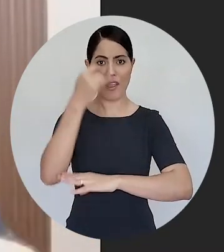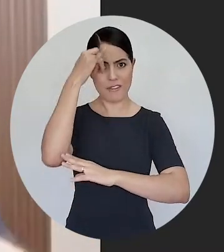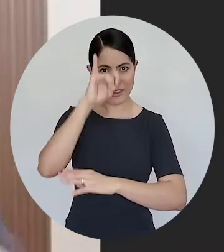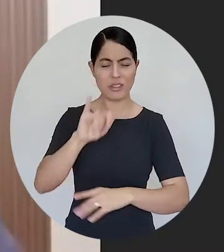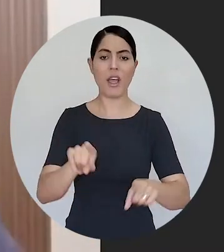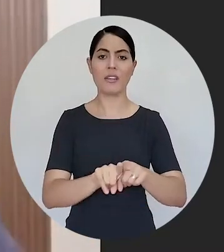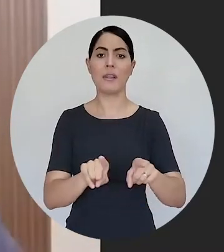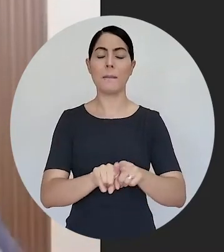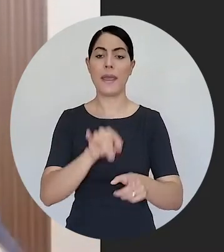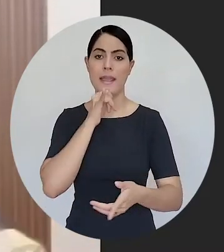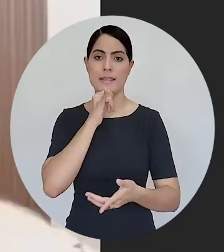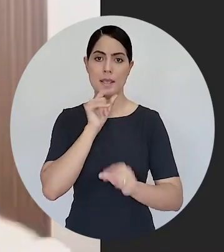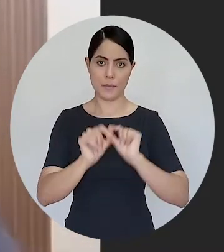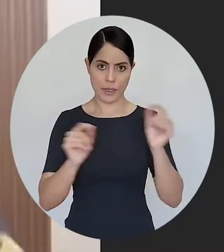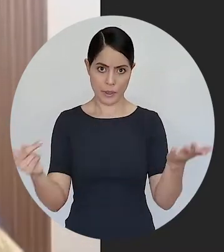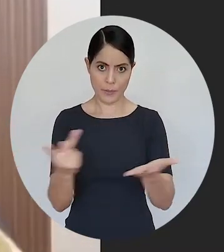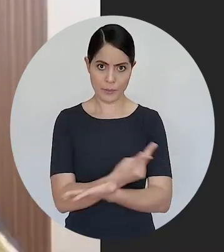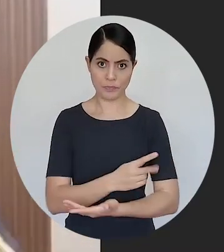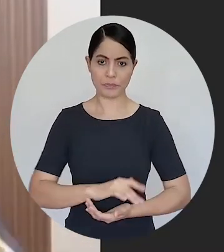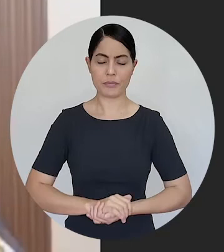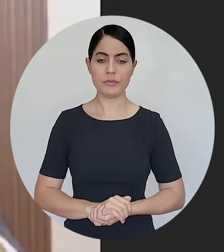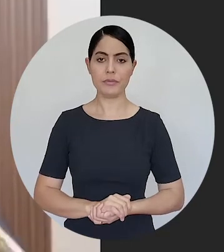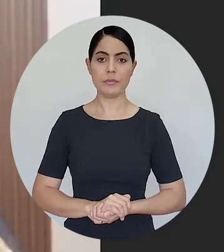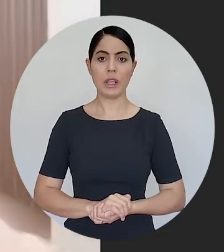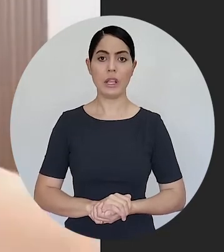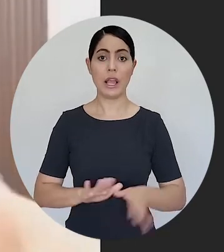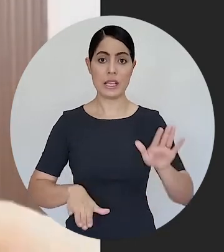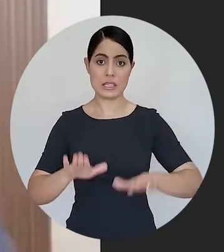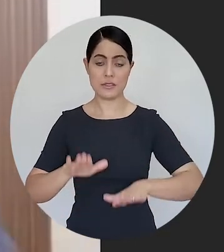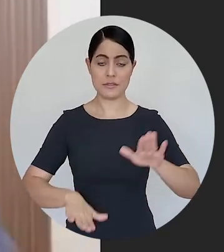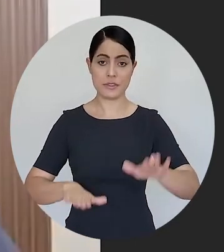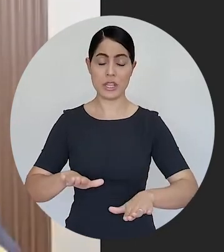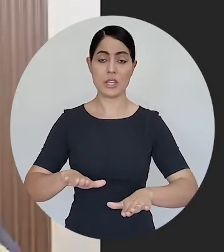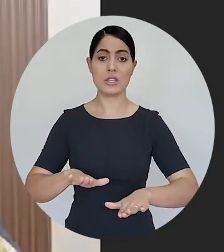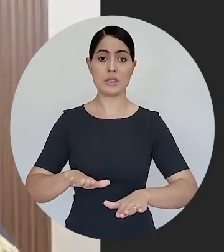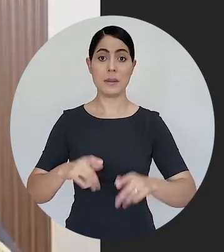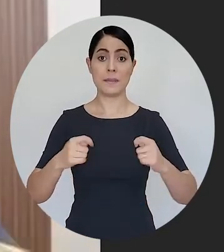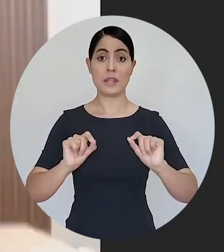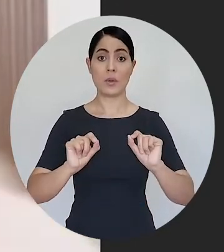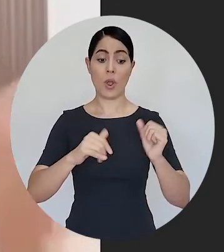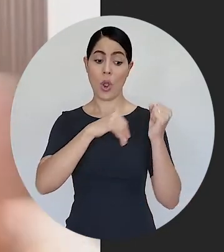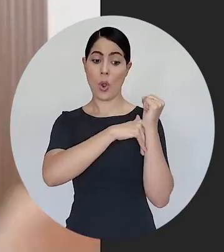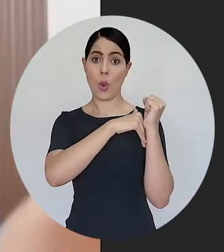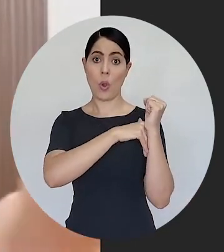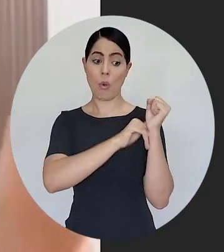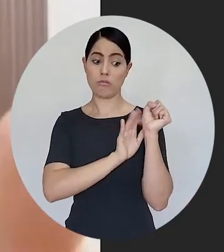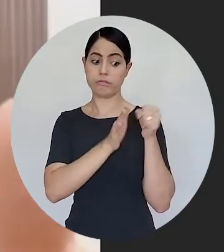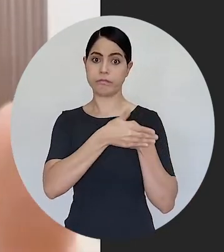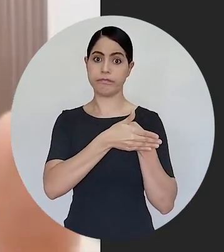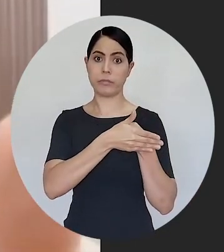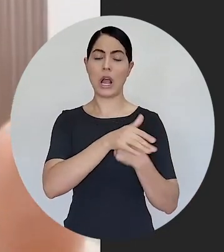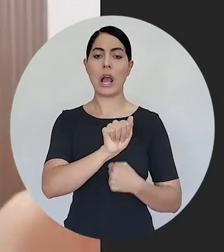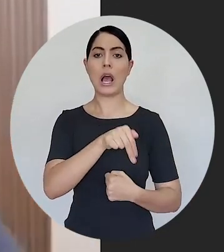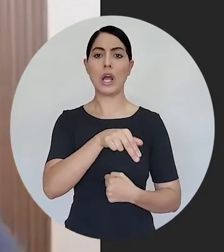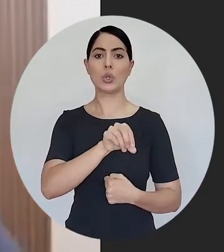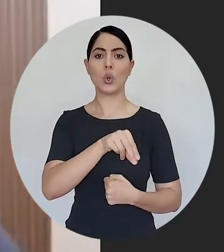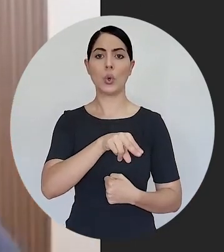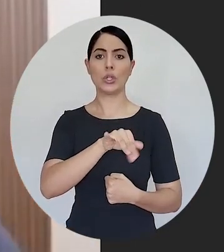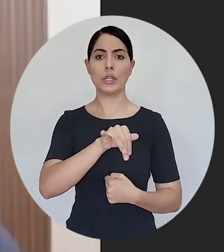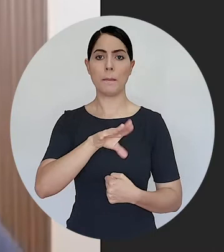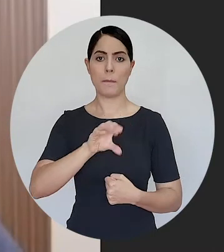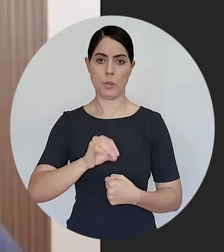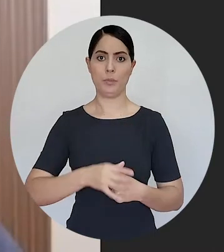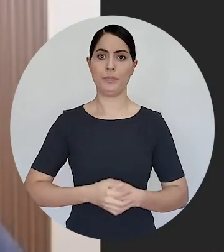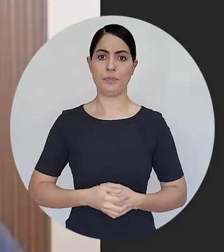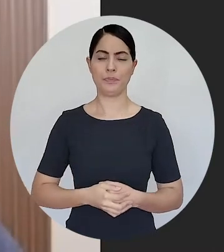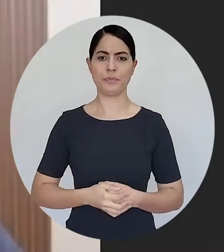condomínio ou risco de retaliações, inclusive físicas, que ela seja feita no anonimato. Agora, esse